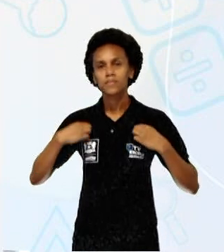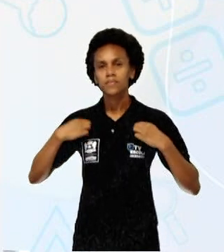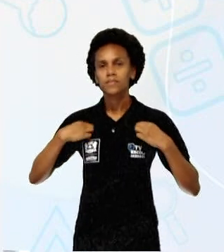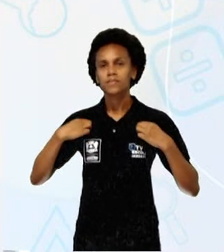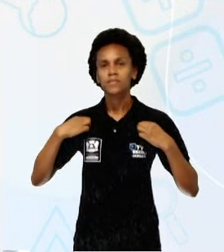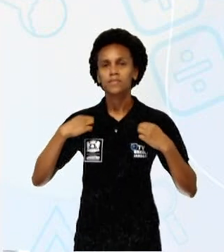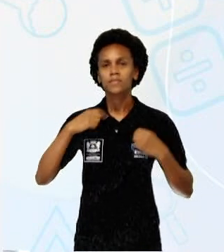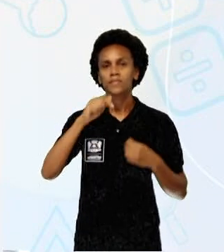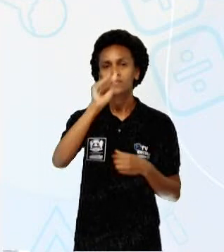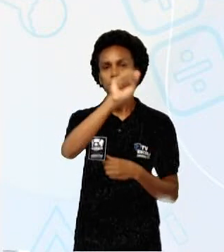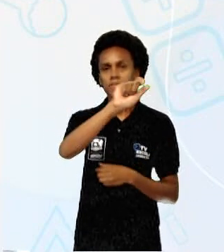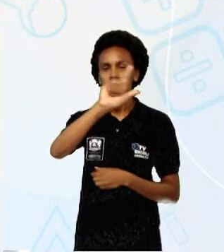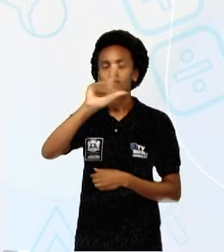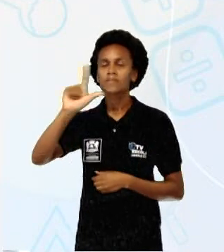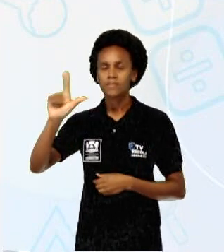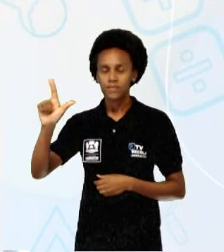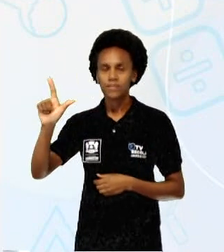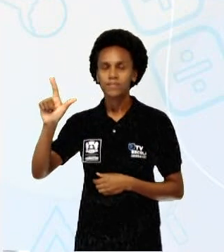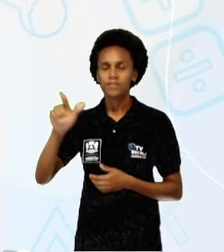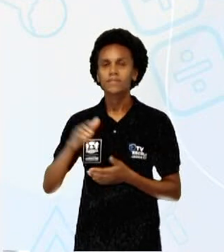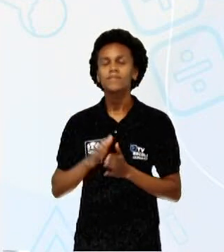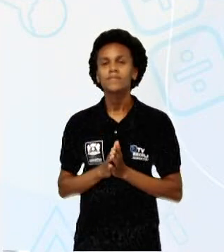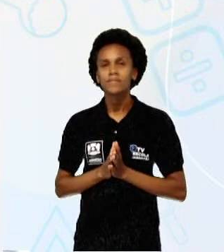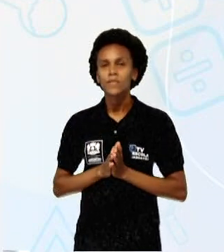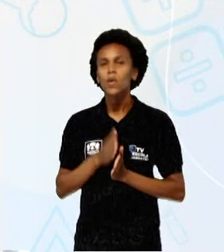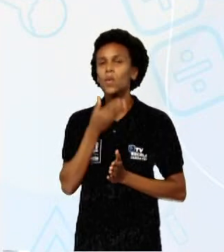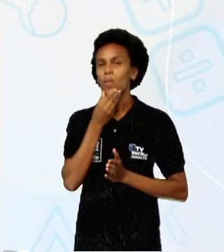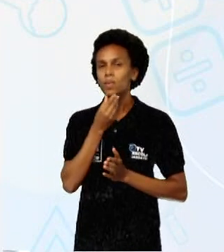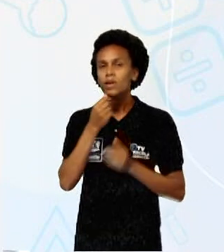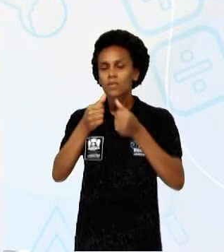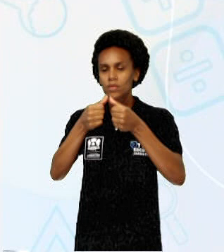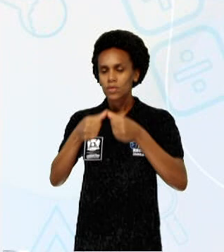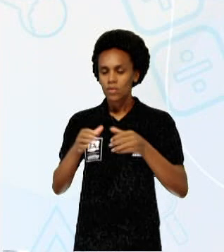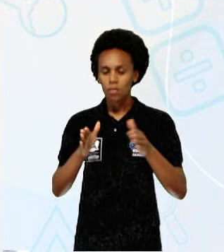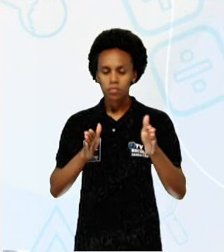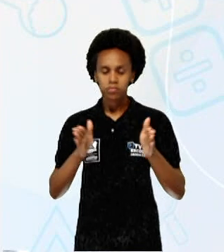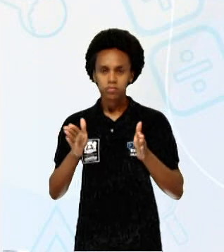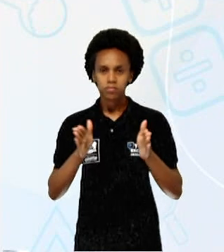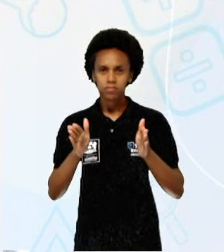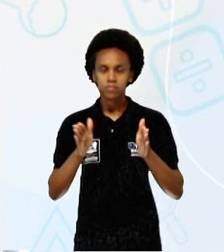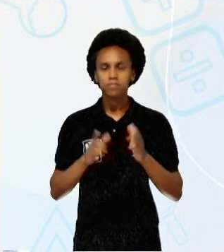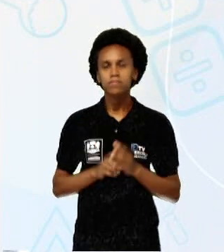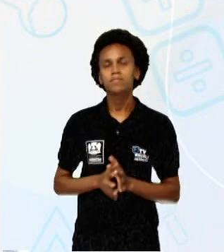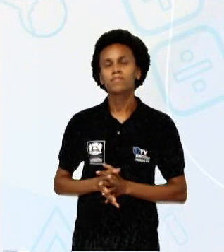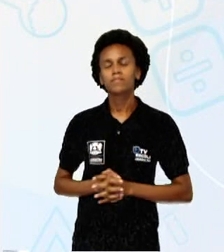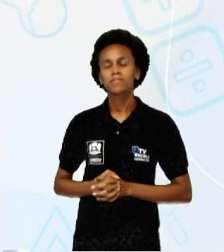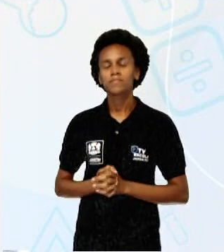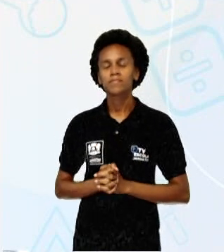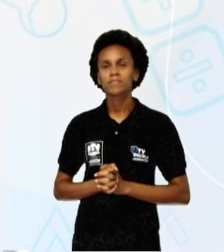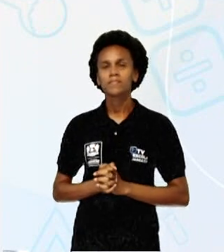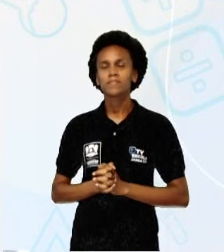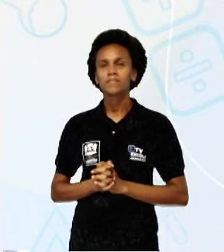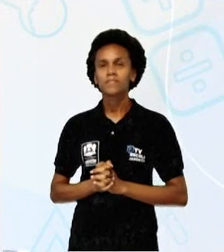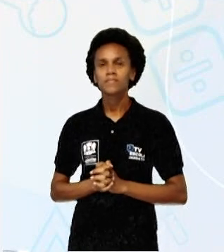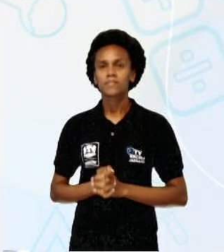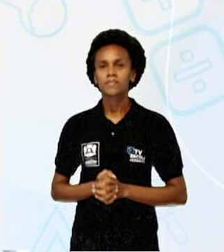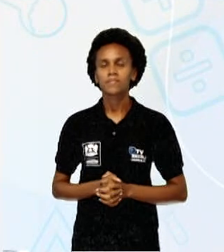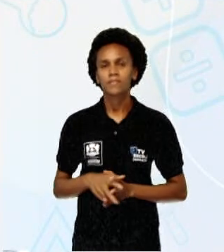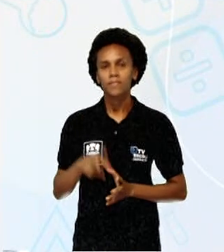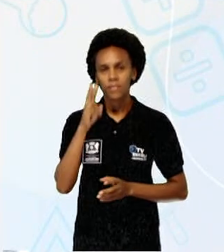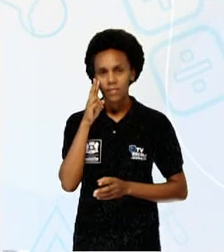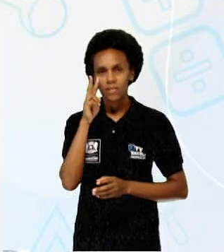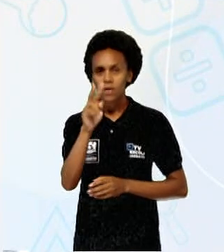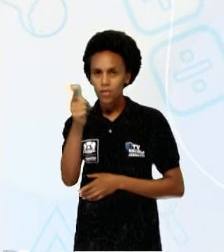não é Ele está entre as duas meninas e vamos ver mais uma cena